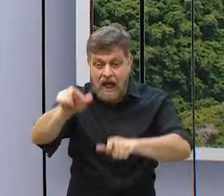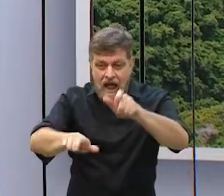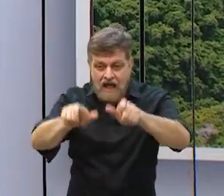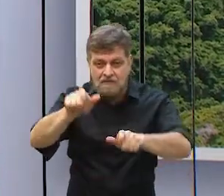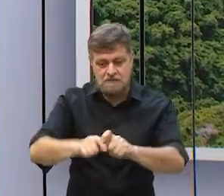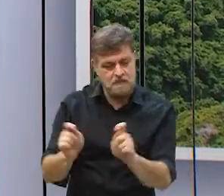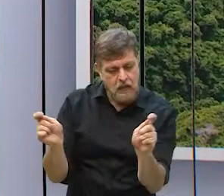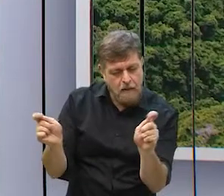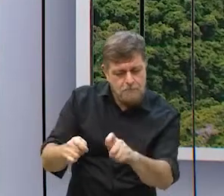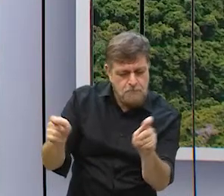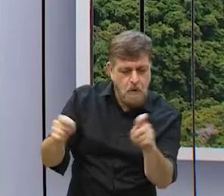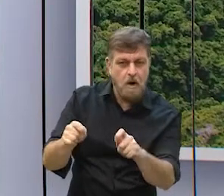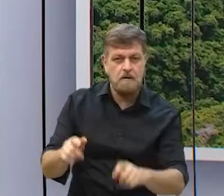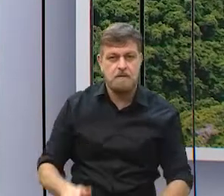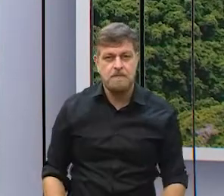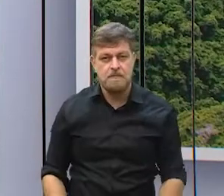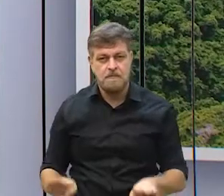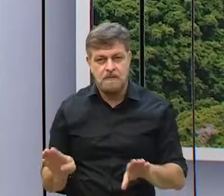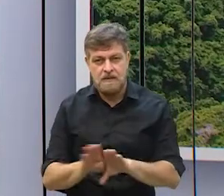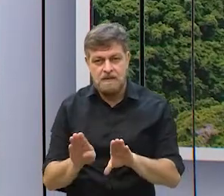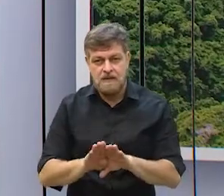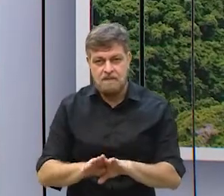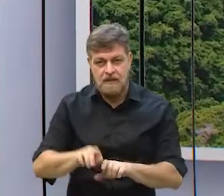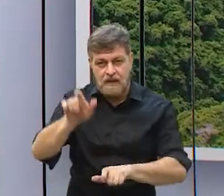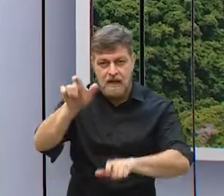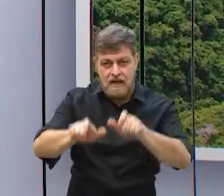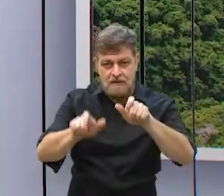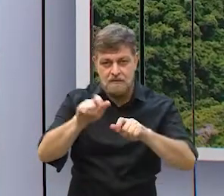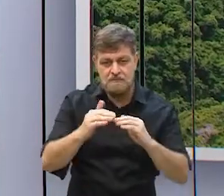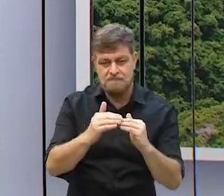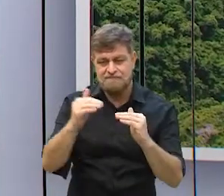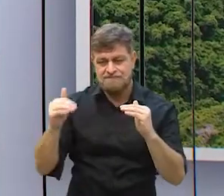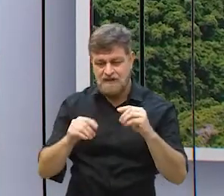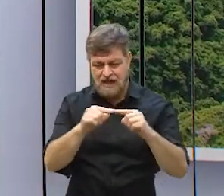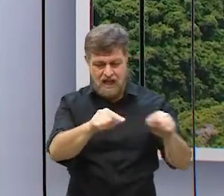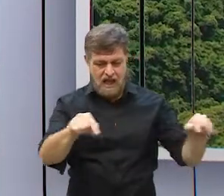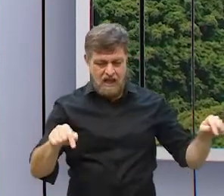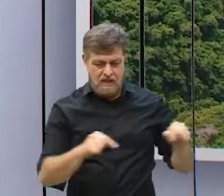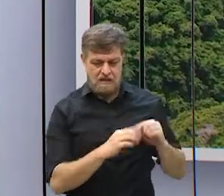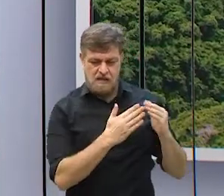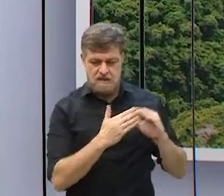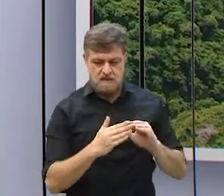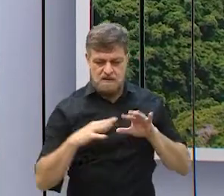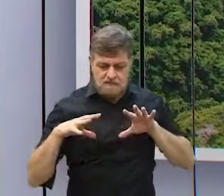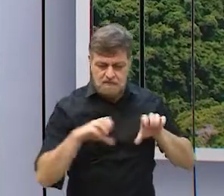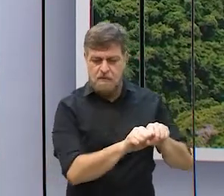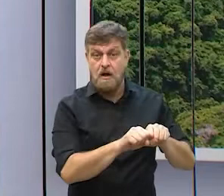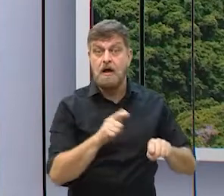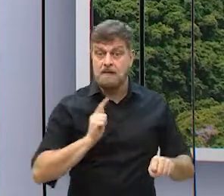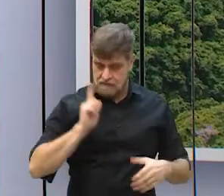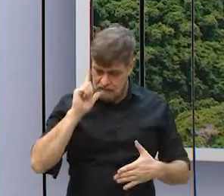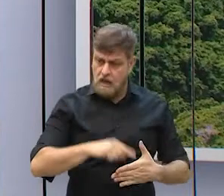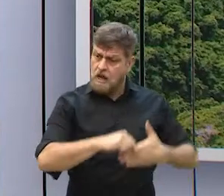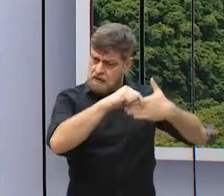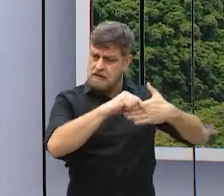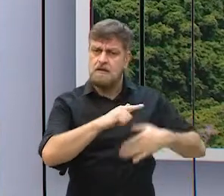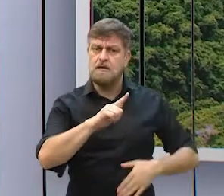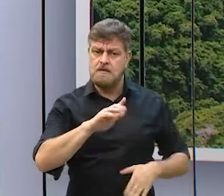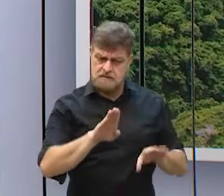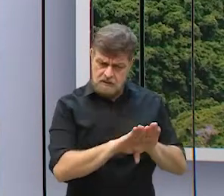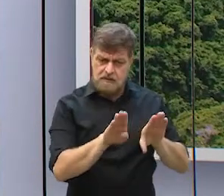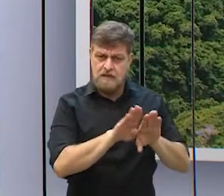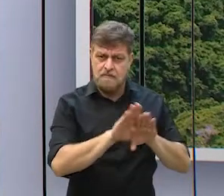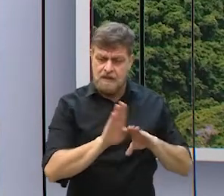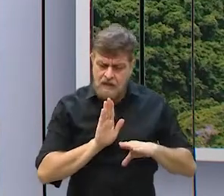podem, e mesmo aqueles que estão nos rincões ali na ocupação, tem liderança também que faz um belo trabalho, entende? De